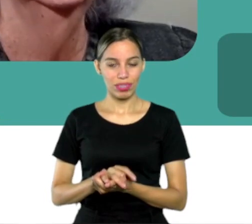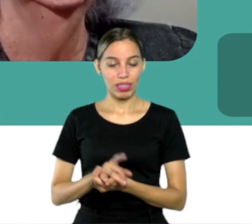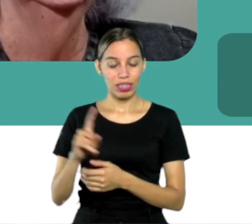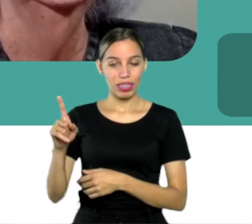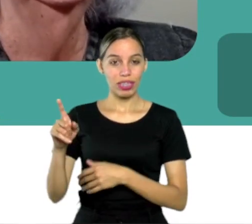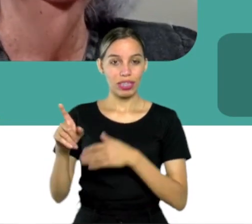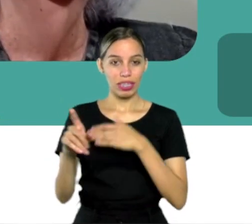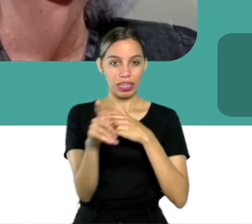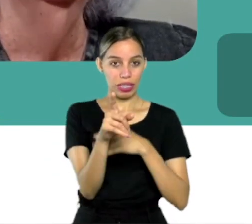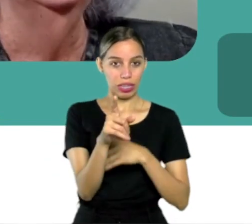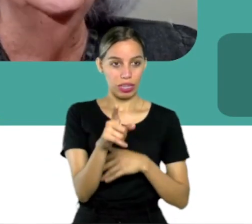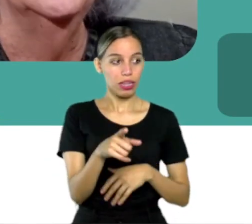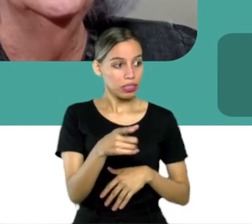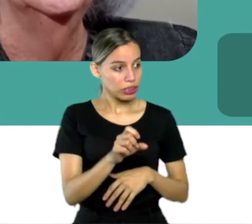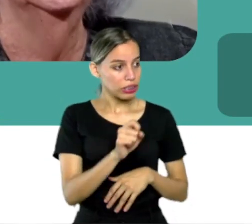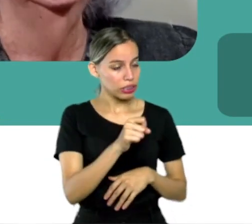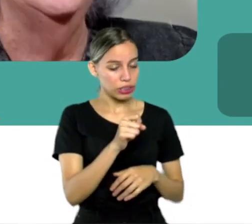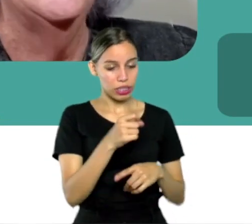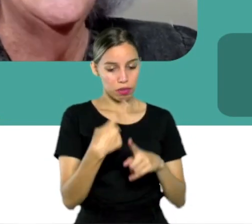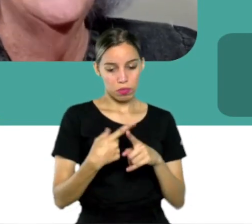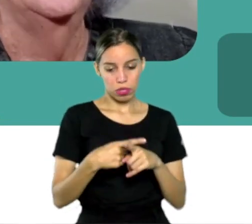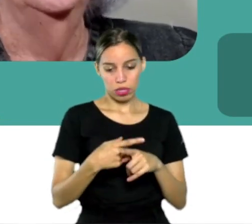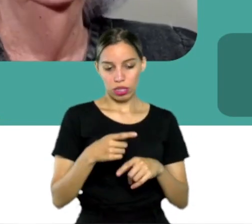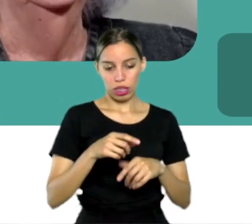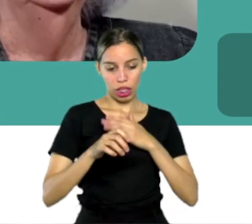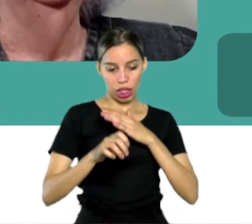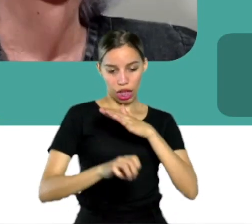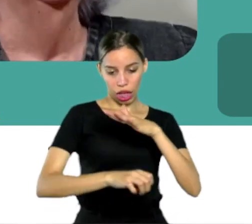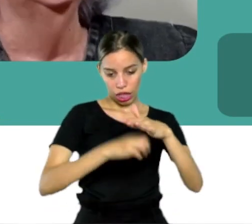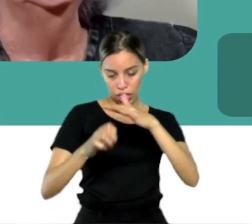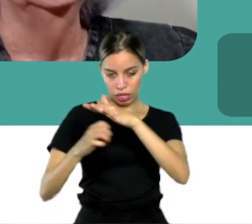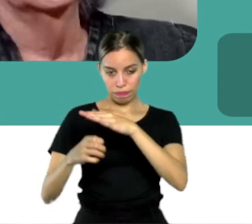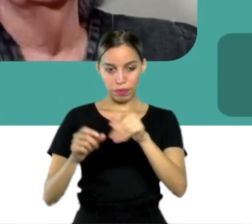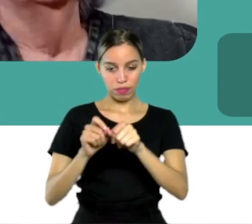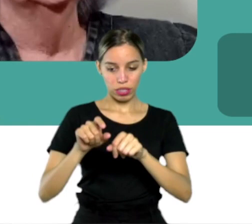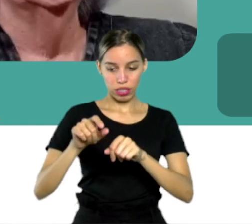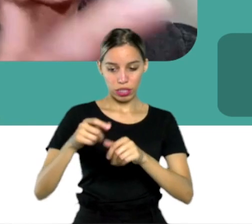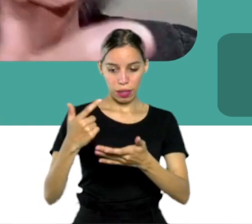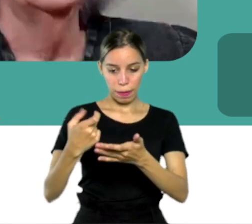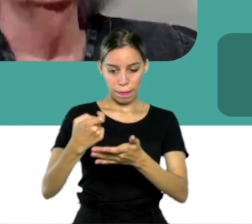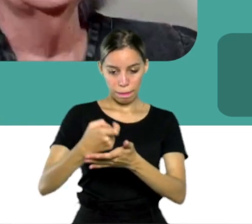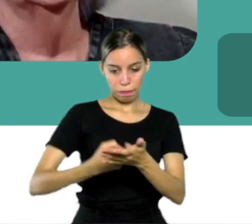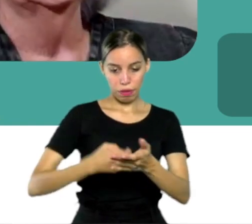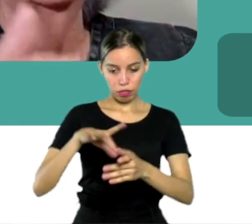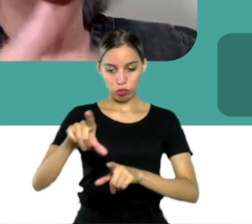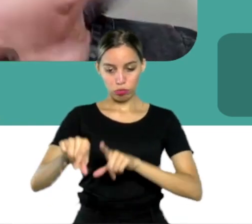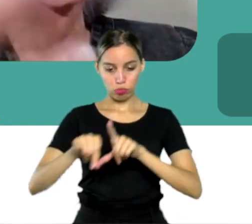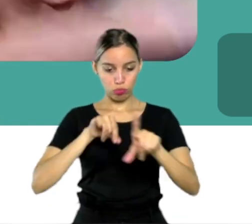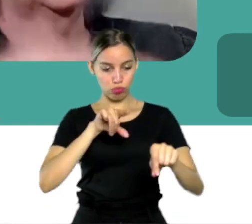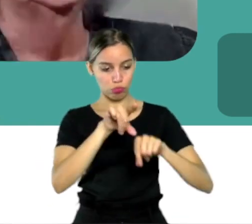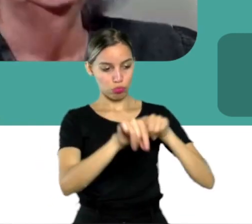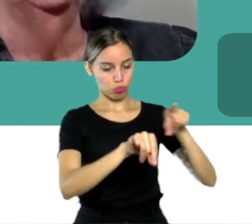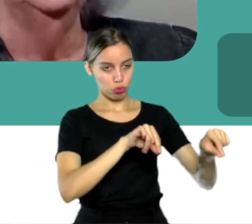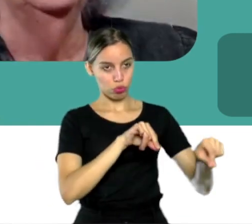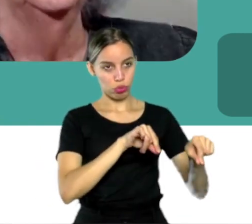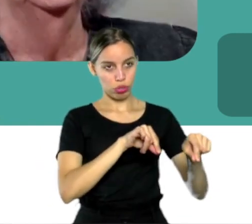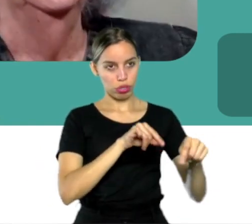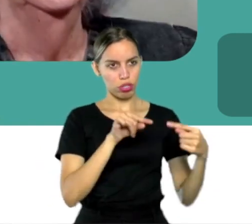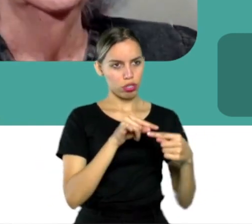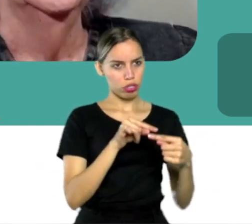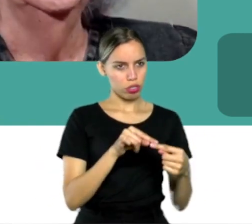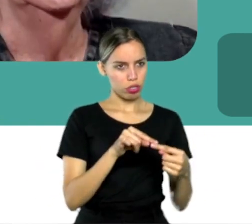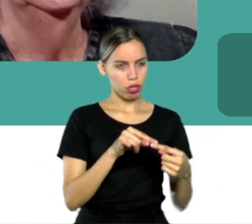isso de selecionar seus poemas para crianças. Porque você escreve, você não escreve para esse ou aquele